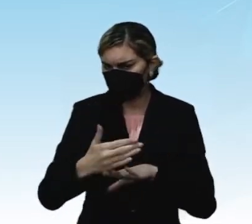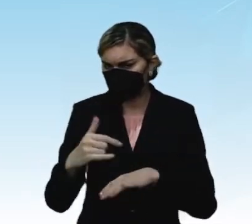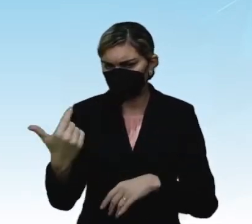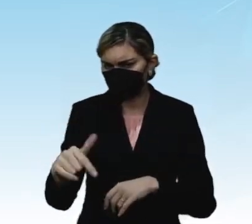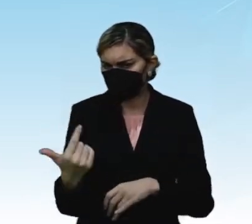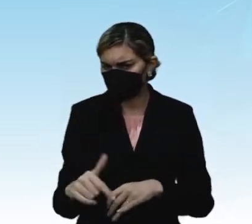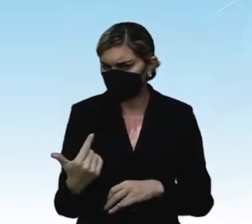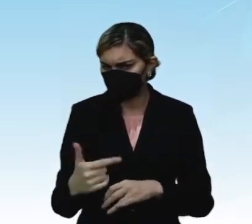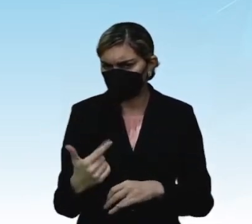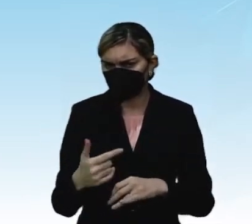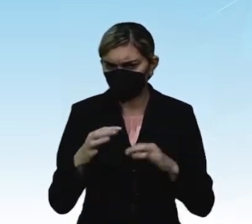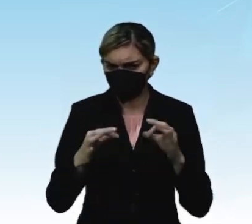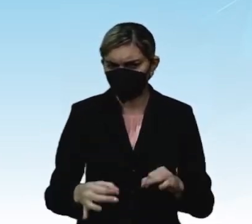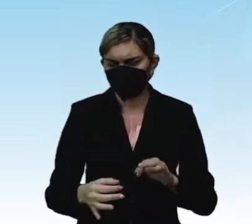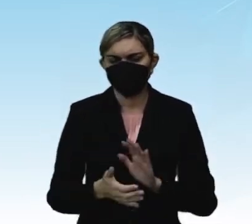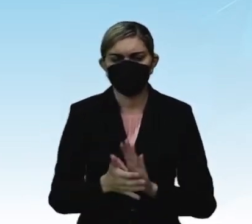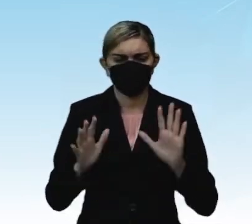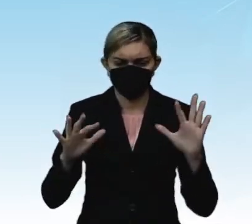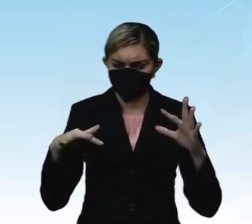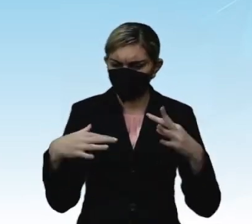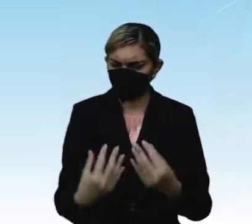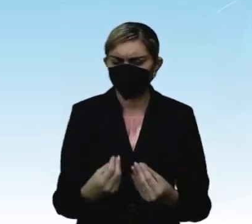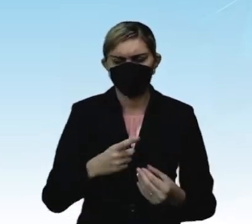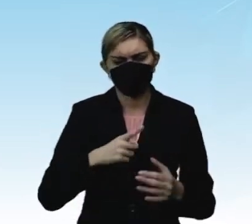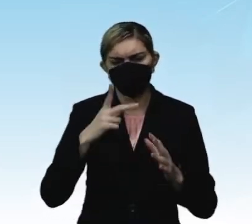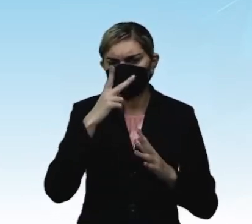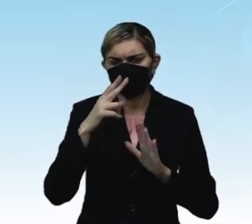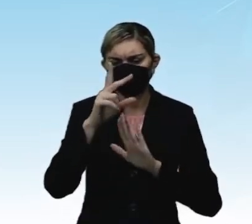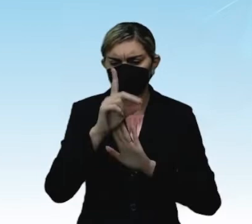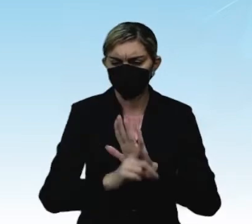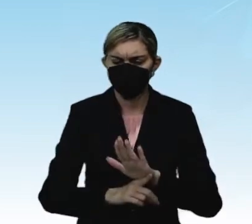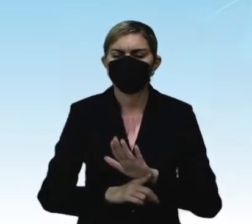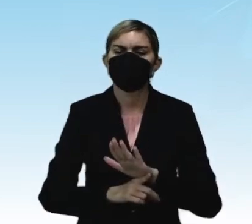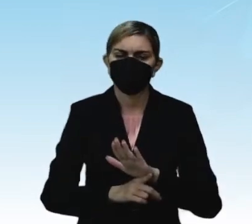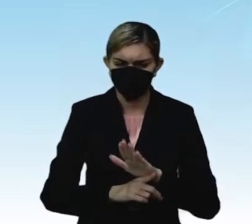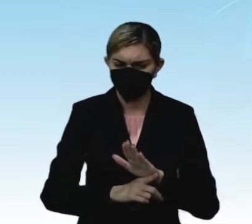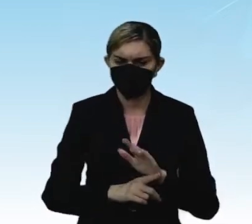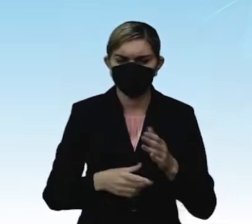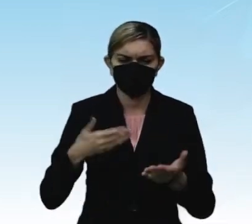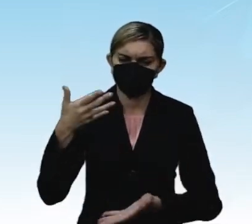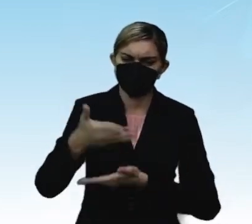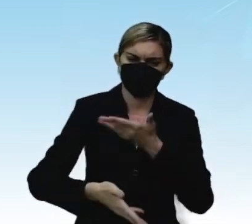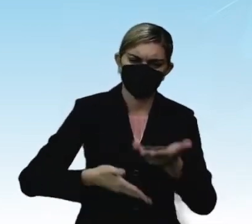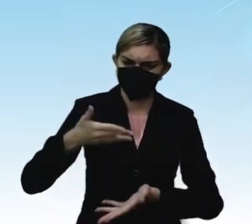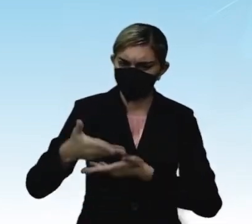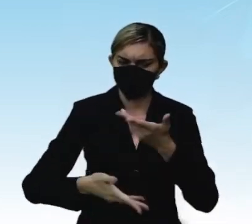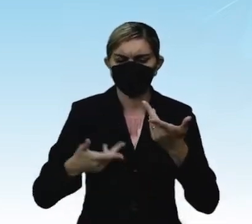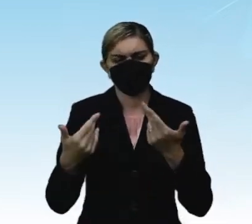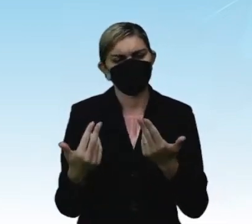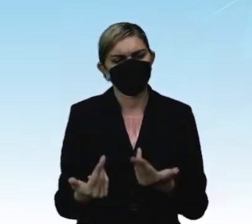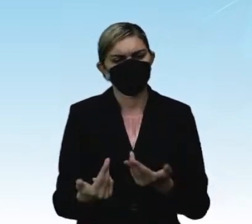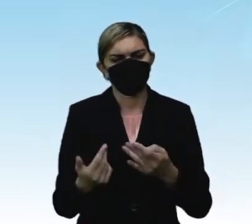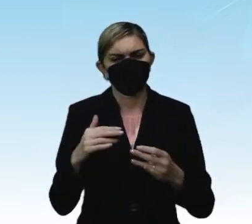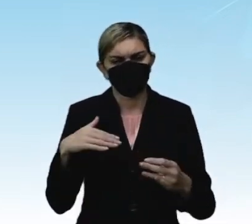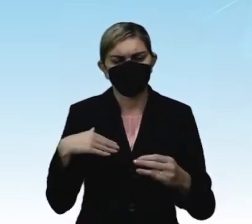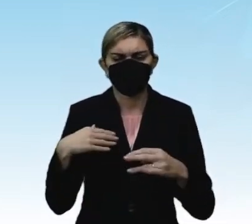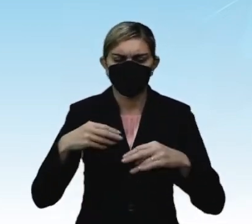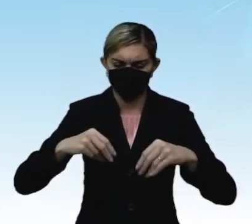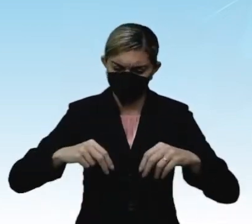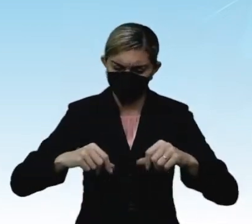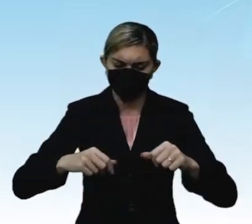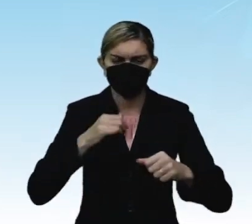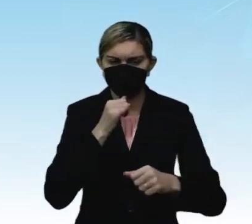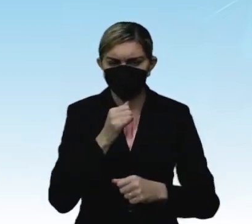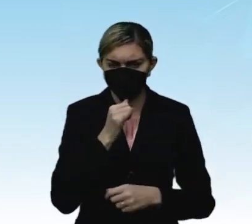classes sociais, tá? Todos têm os mesmos direitos e recebem o mesmo tratamento. A terra, por exemplo,